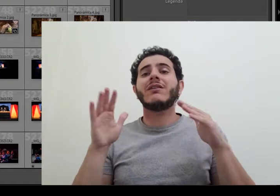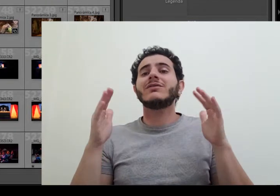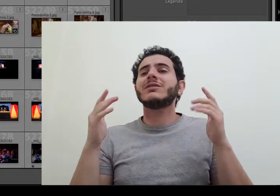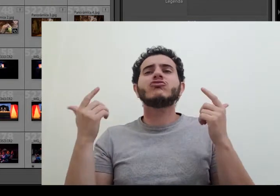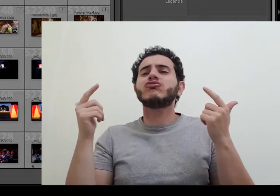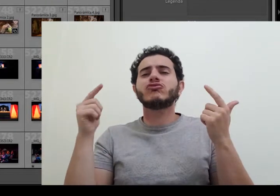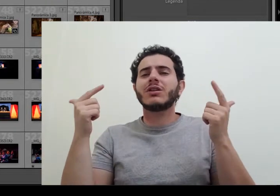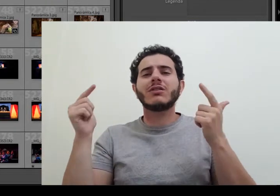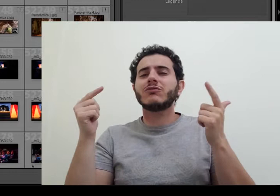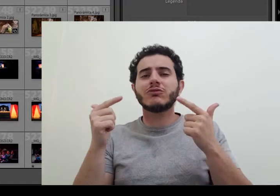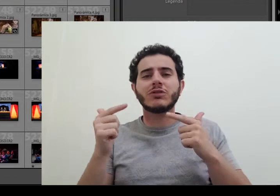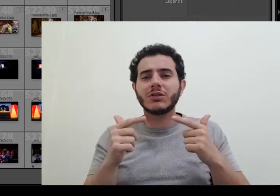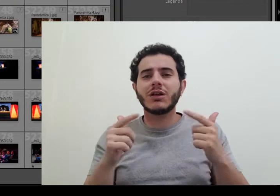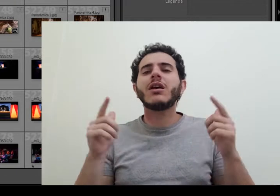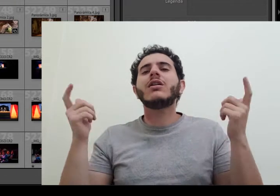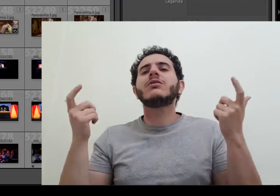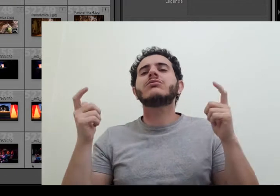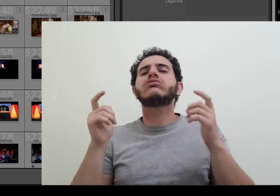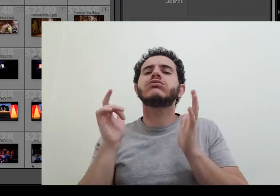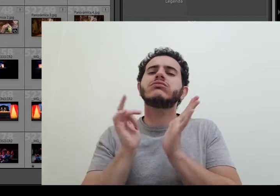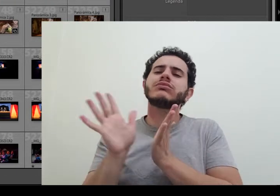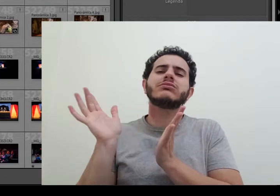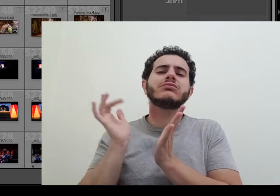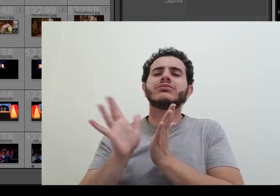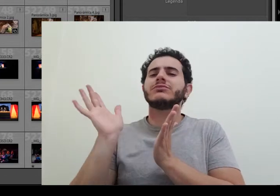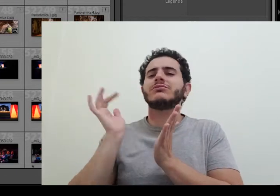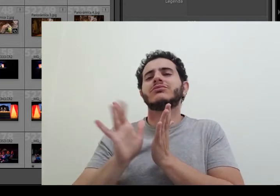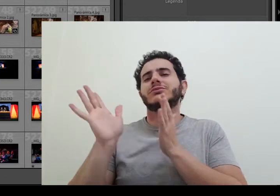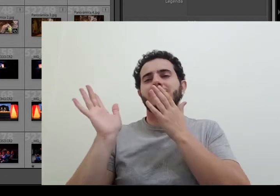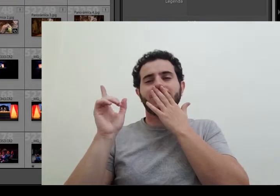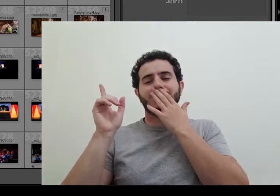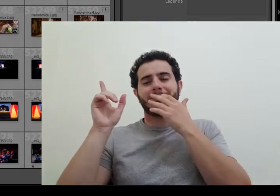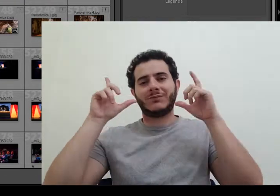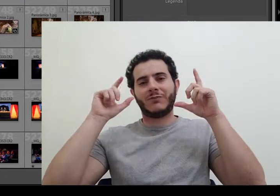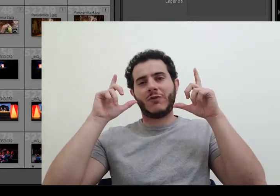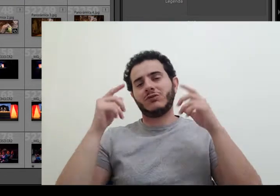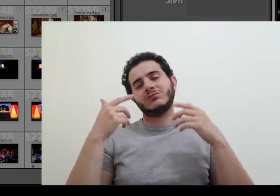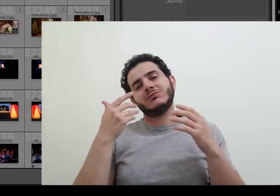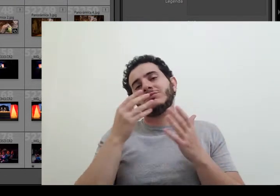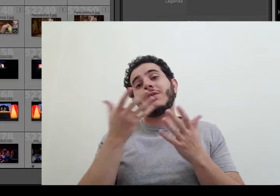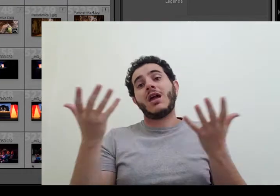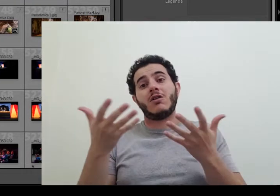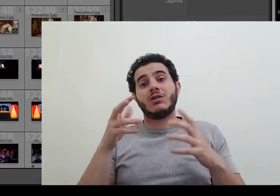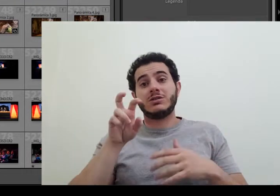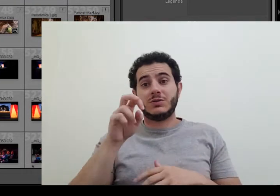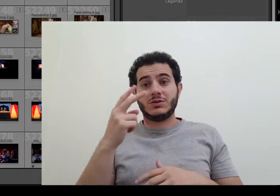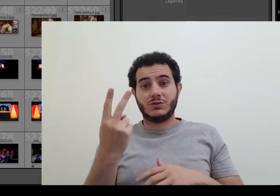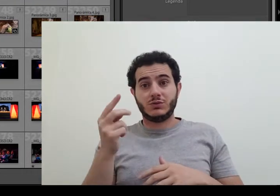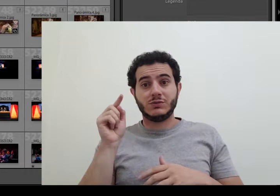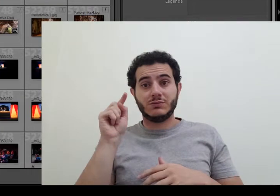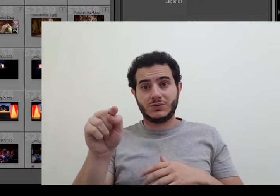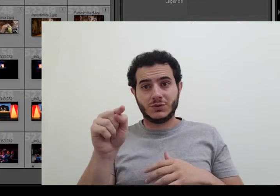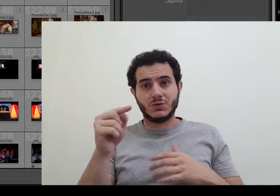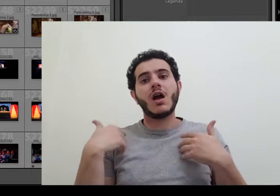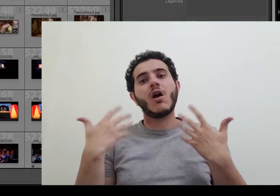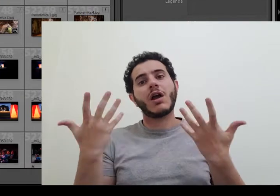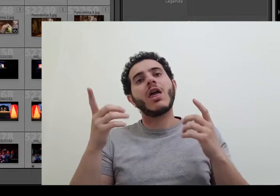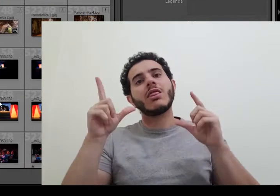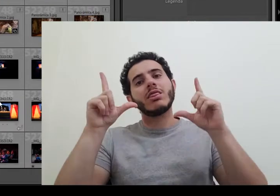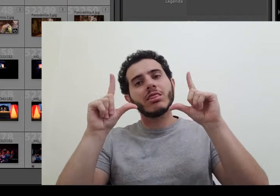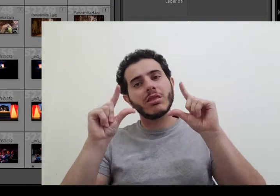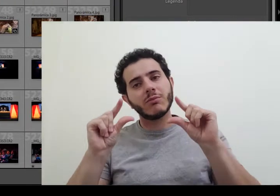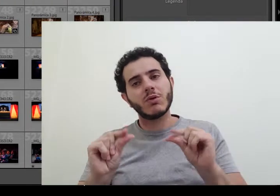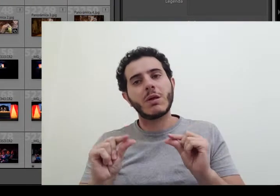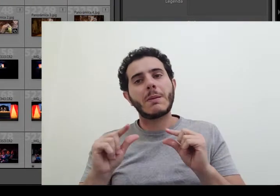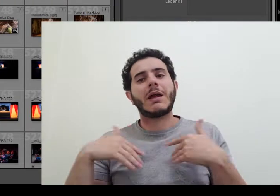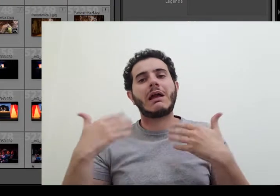utilizadas, conforme vai entregando o serviço, você vai deletando, vai fazendo backup. Hoje em dia eu estou com 52 mil e eu ainda quero diminuir, ainda preciso tratar, né? Se